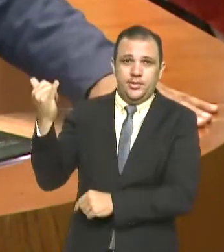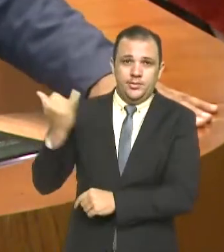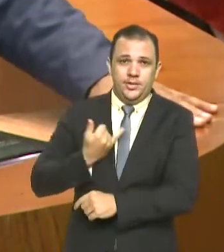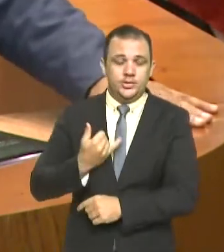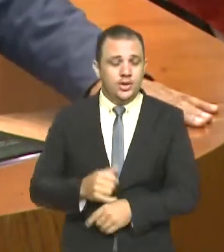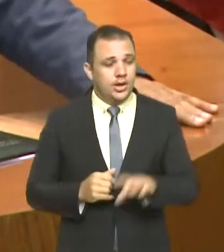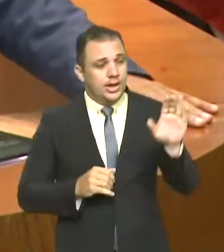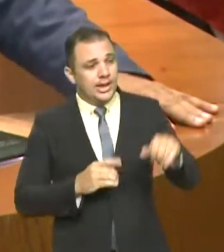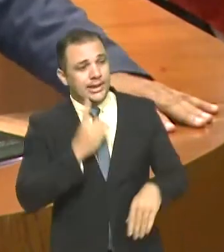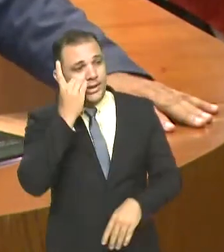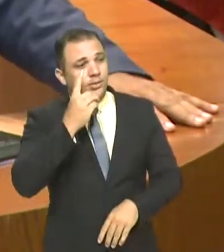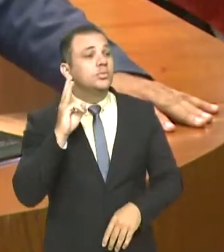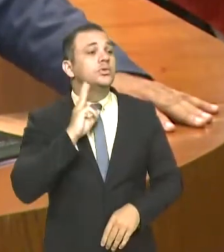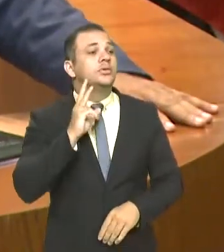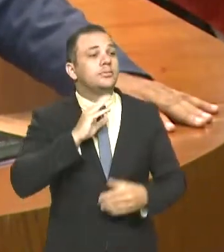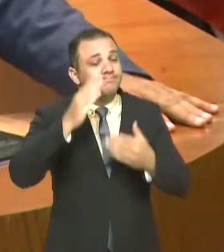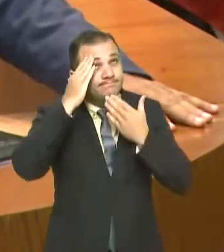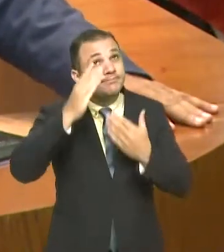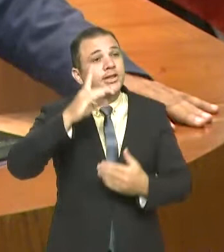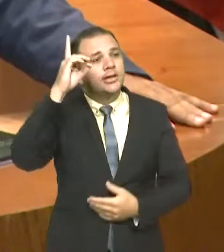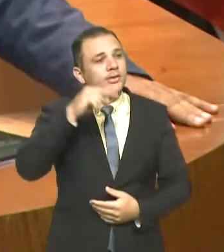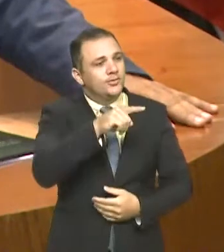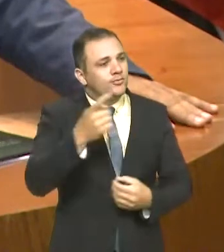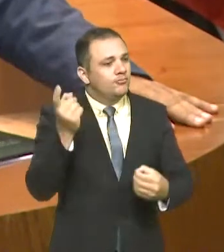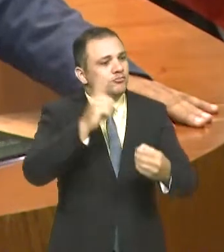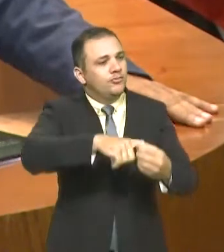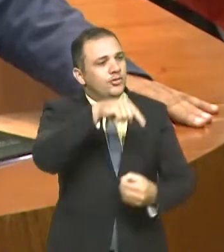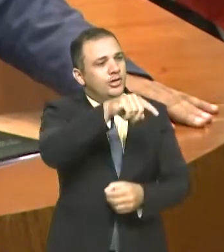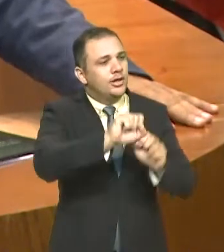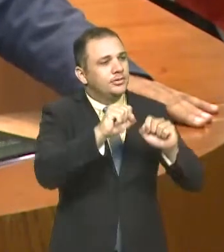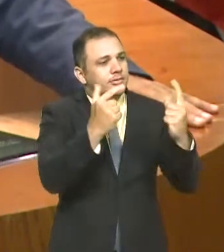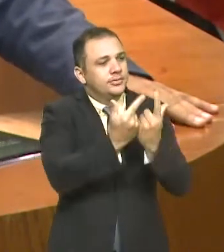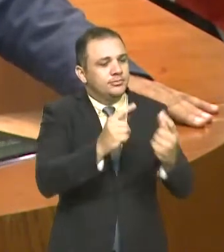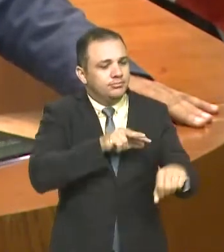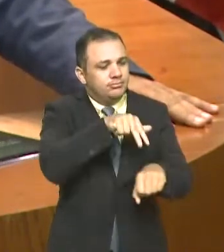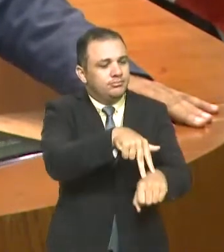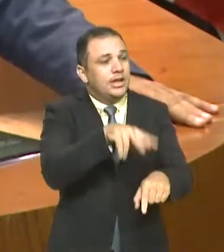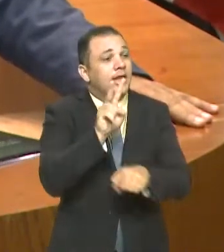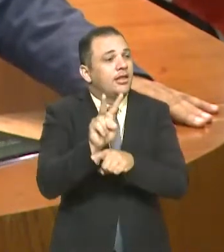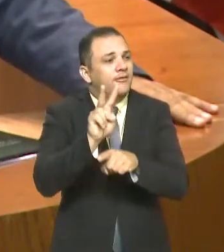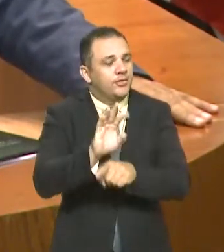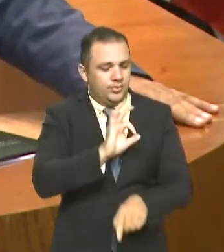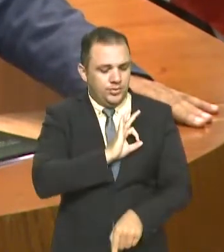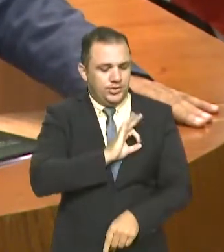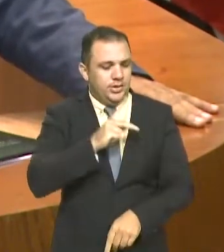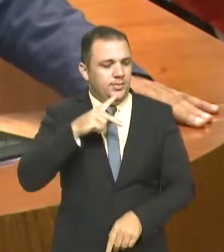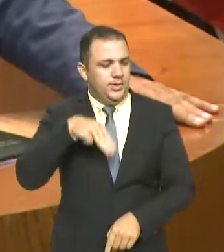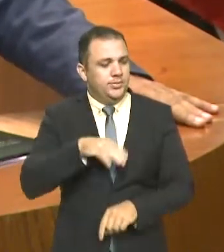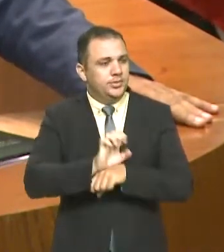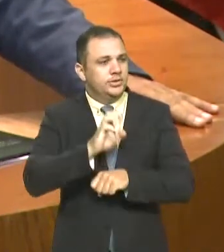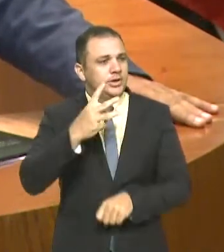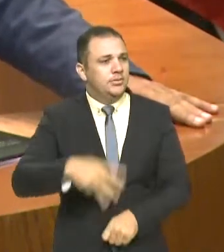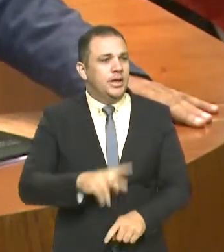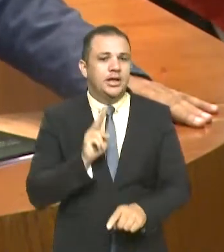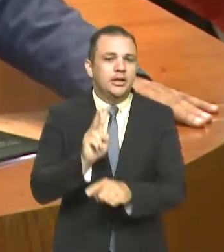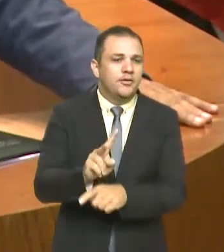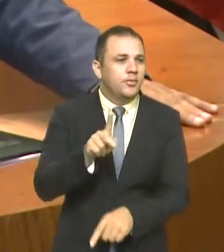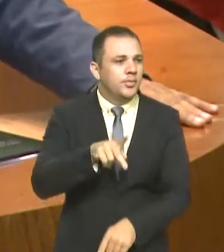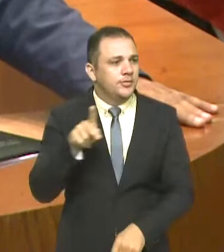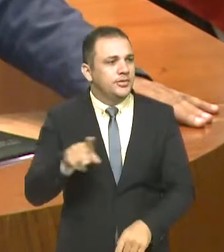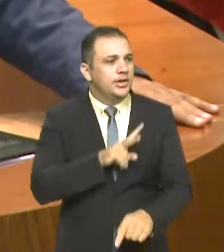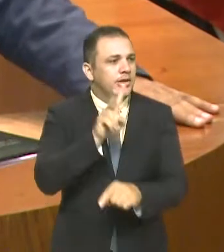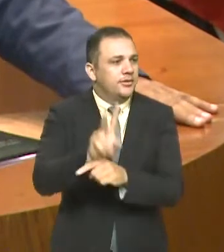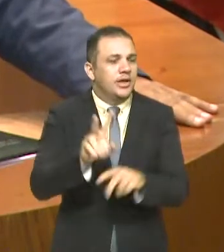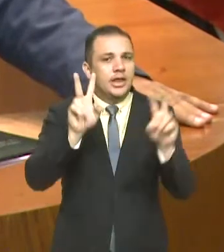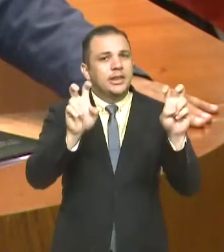a Deus que a sua voz vai continuar em defesa dos policiais militares do Estado do Maranhão, em defesa dos professores, em defesa das